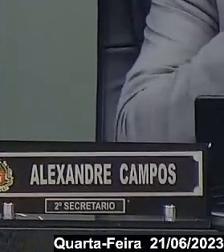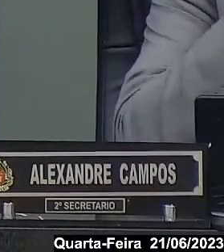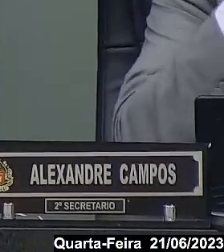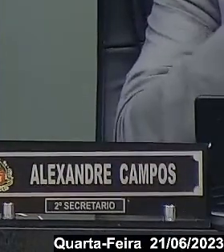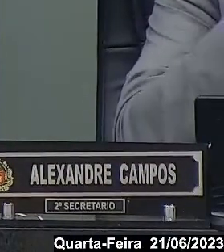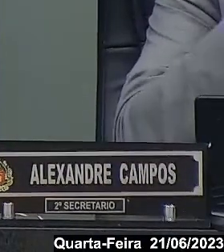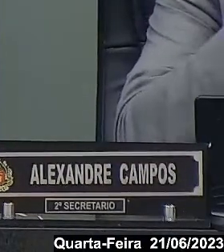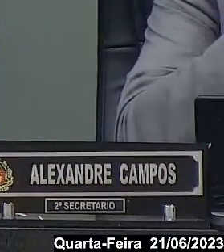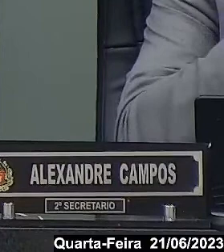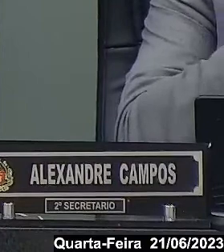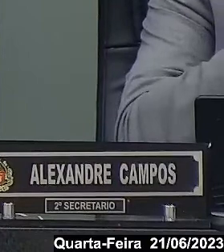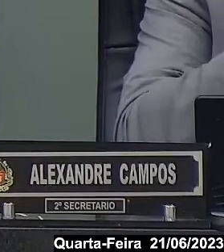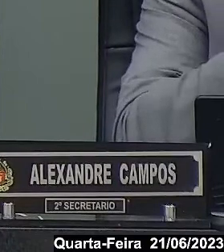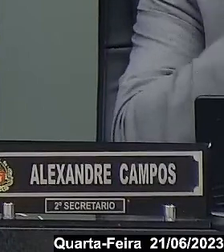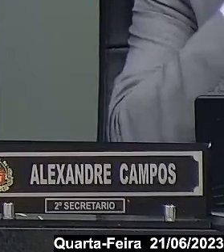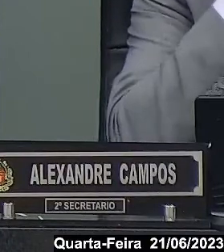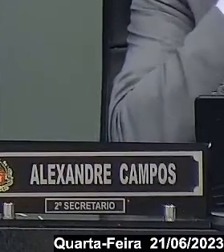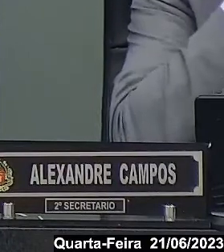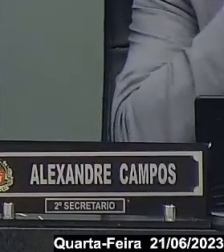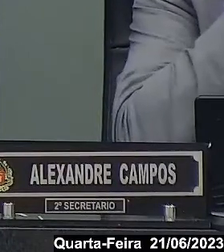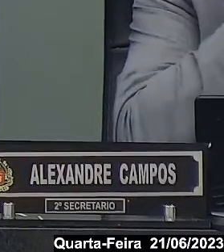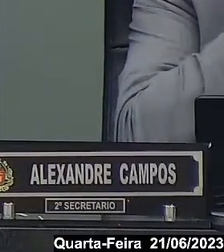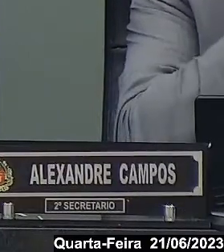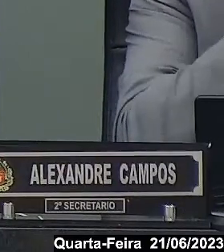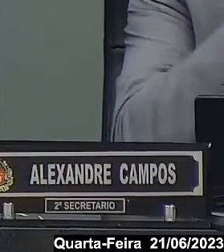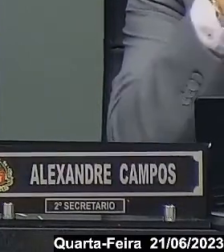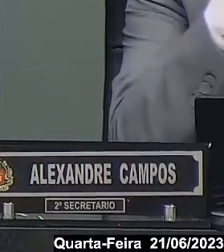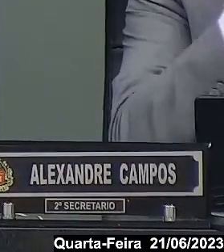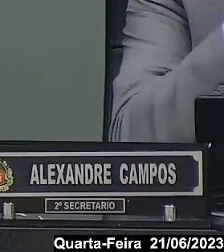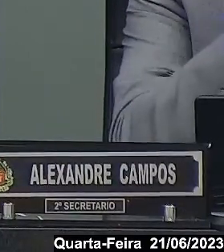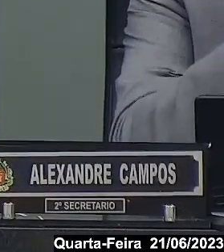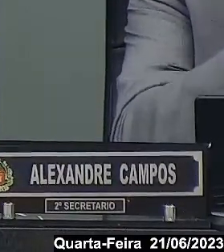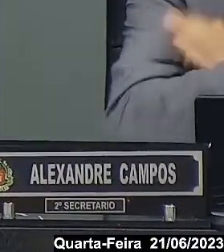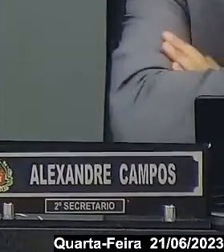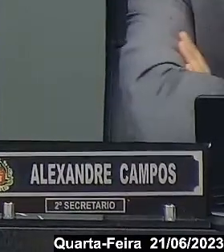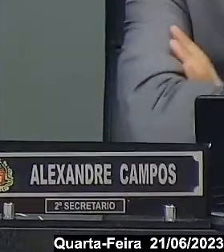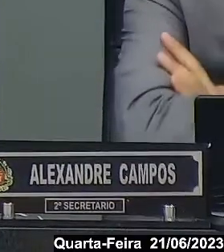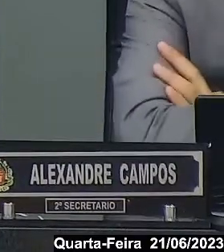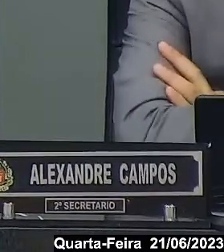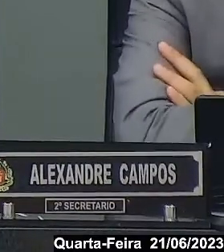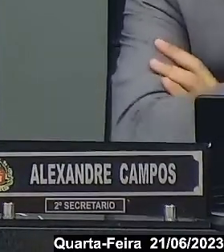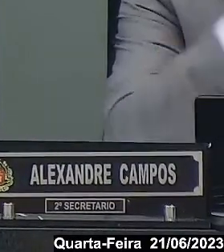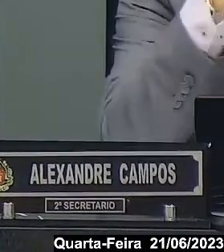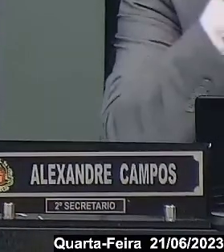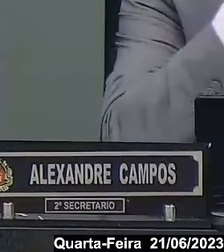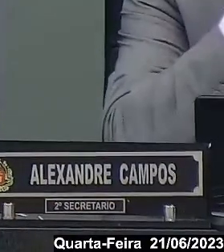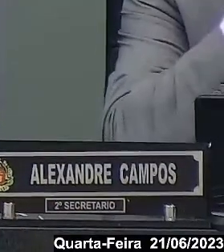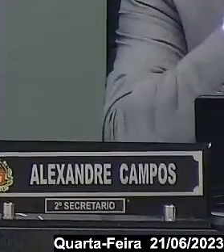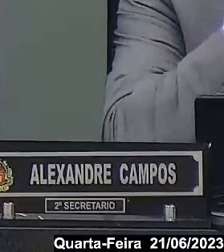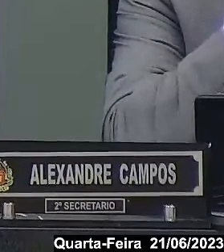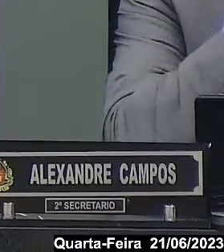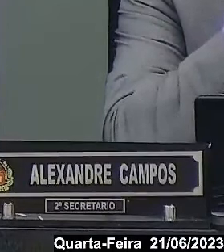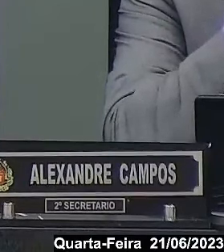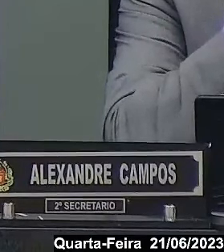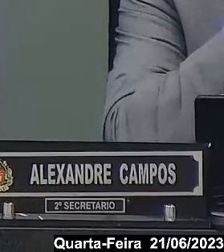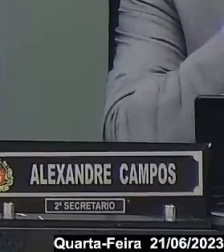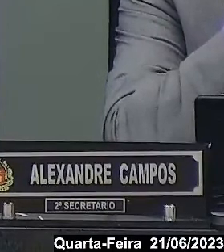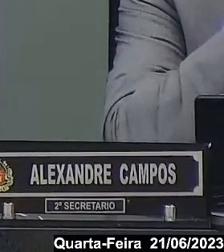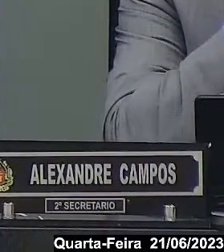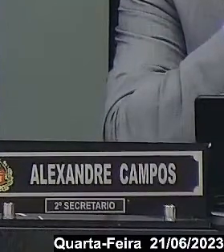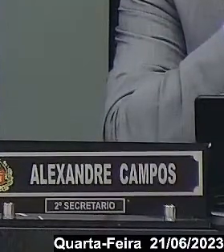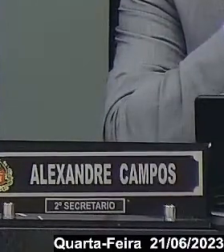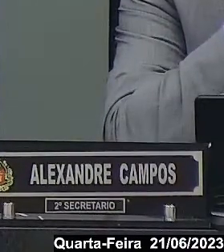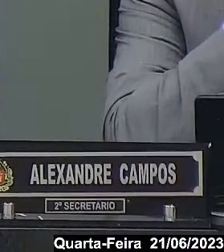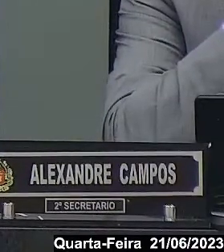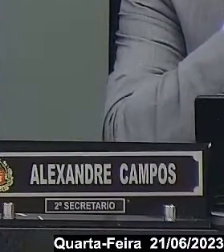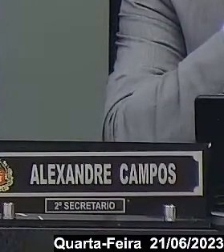Gerson Legaro, Gideon Santos Nascimento, Gilberto de Oliveira da Silva, Gilson Balbino de Oliveira, João Antônio Girardi, José de